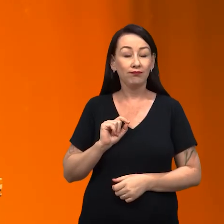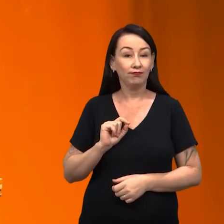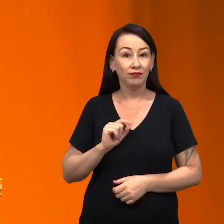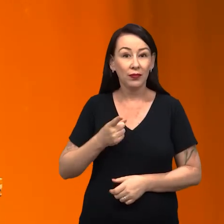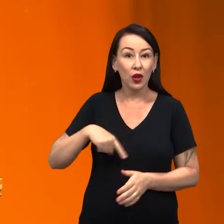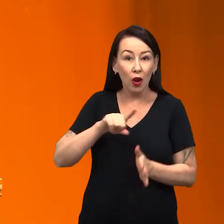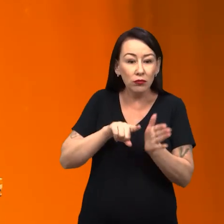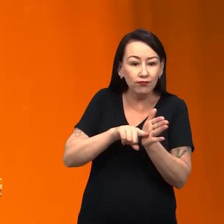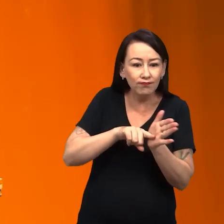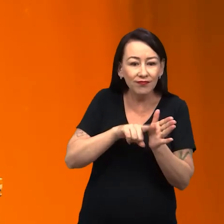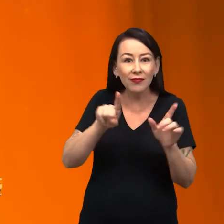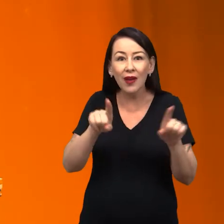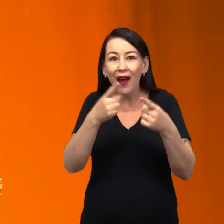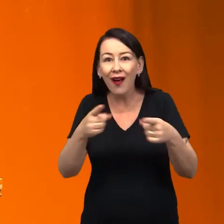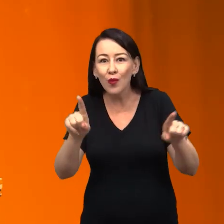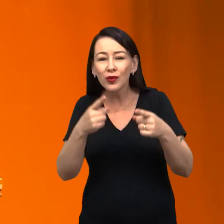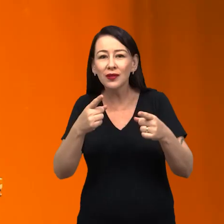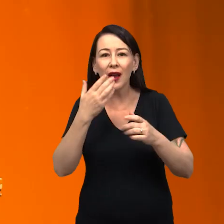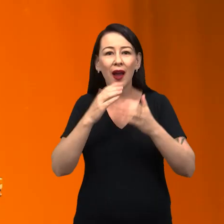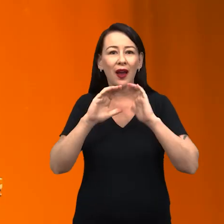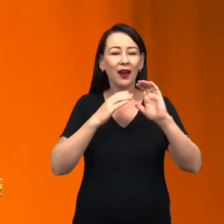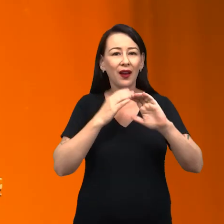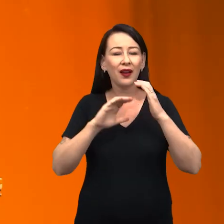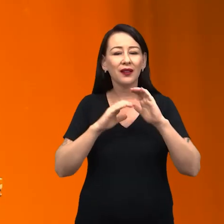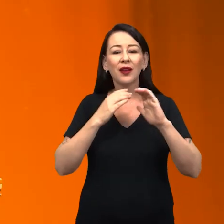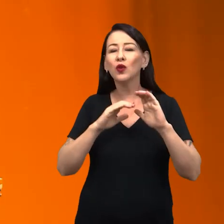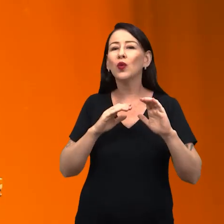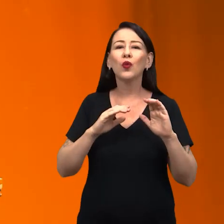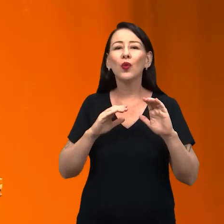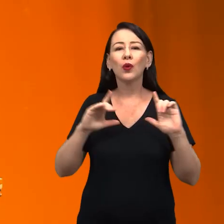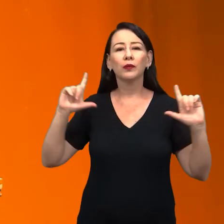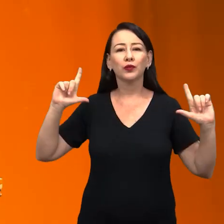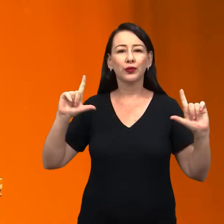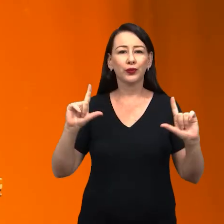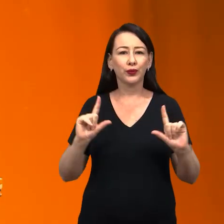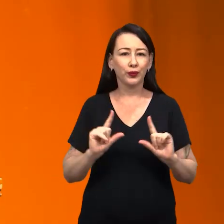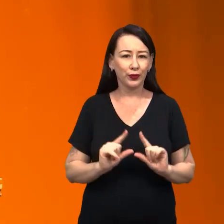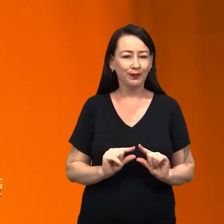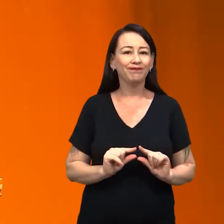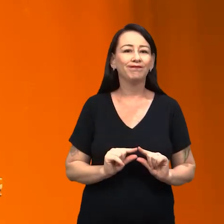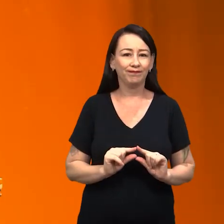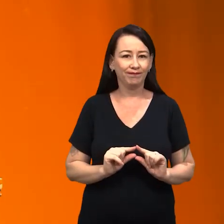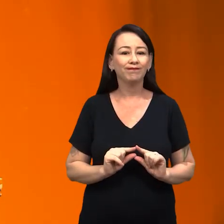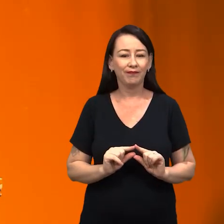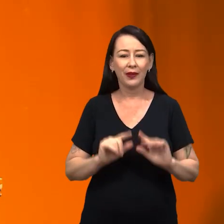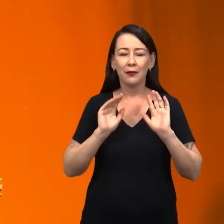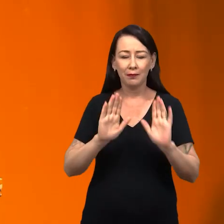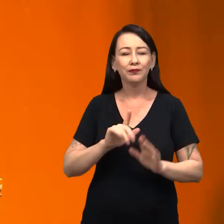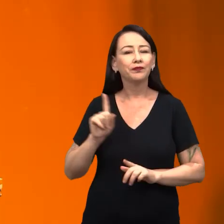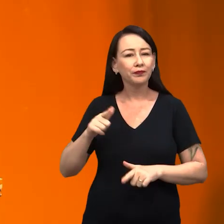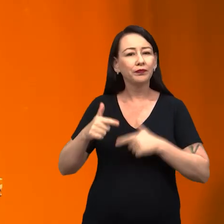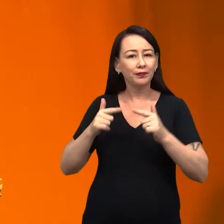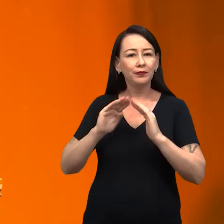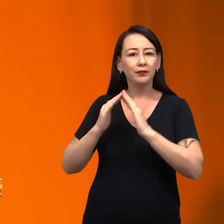cantado ele está cada vez menos frequente. Eu trabalho numa comunidade